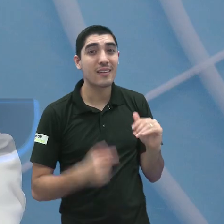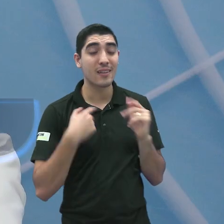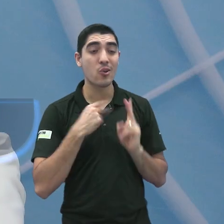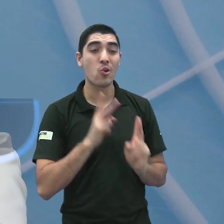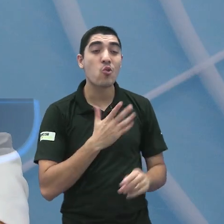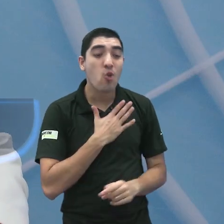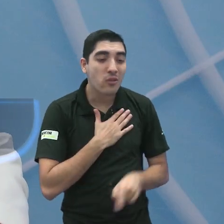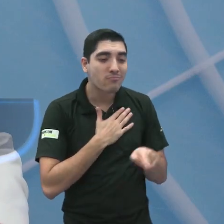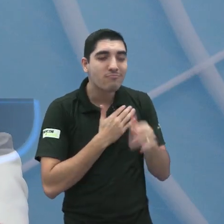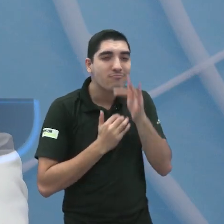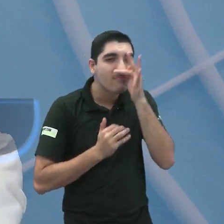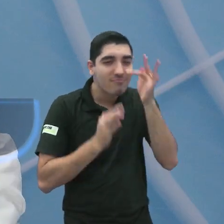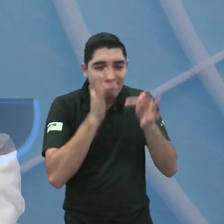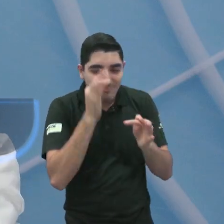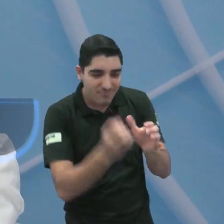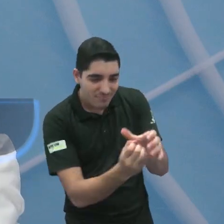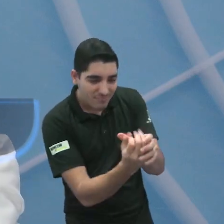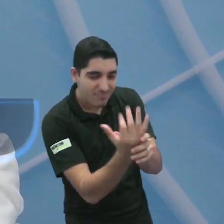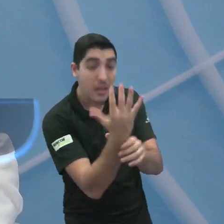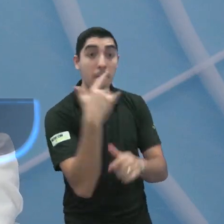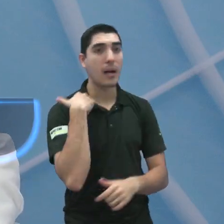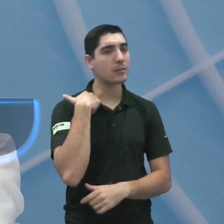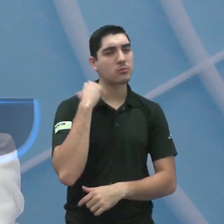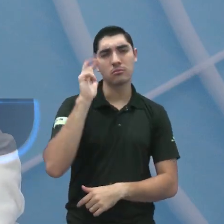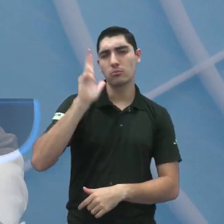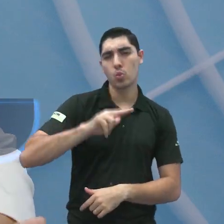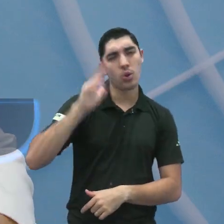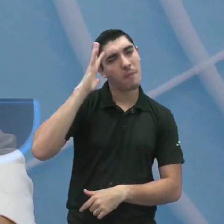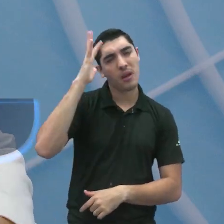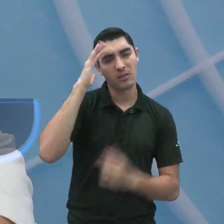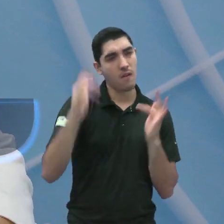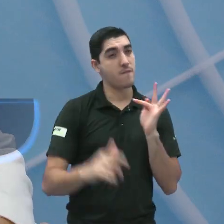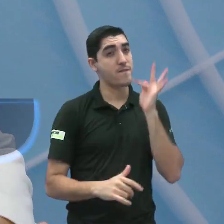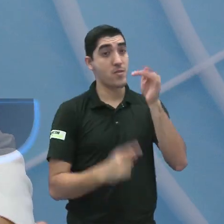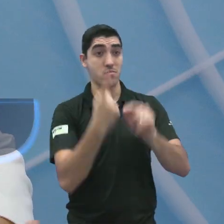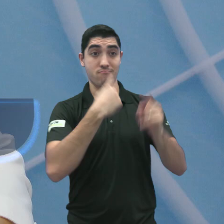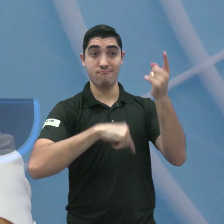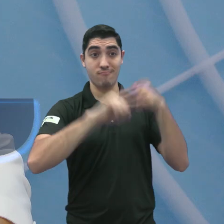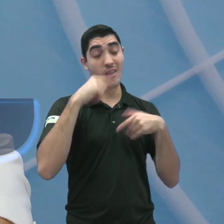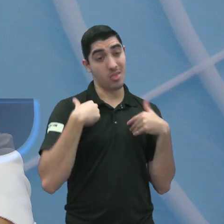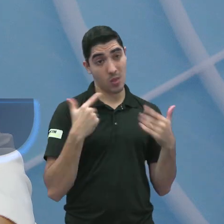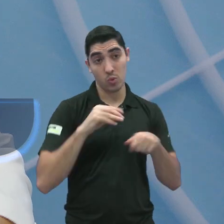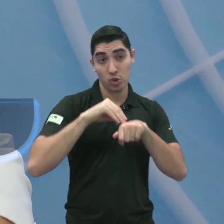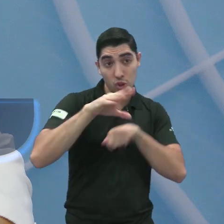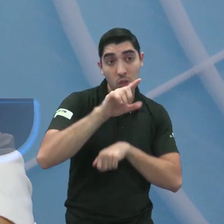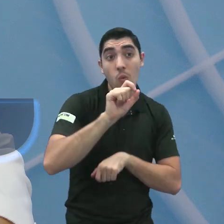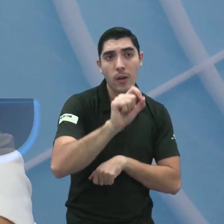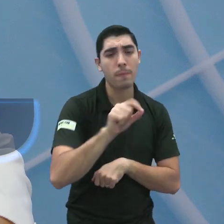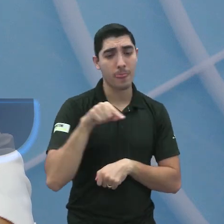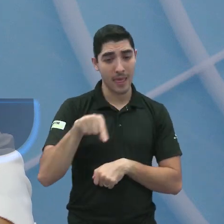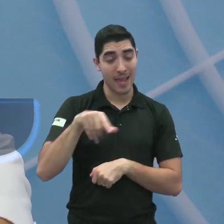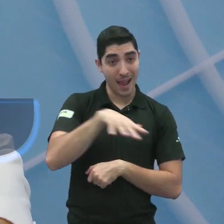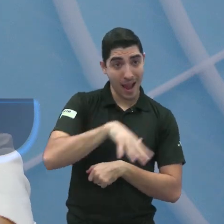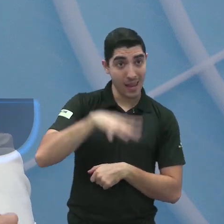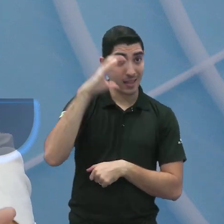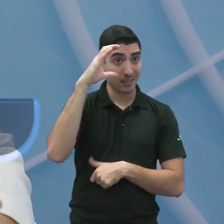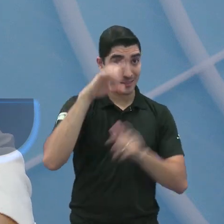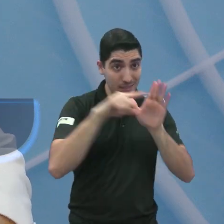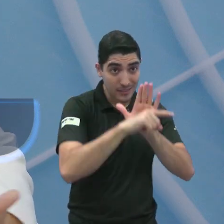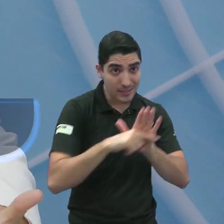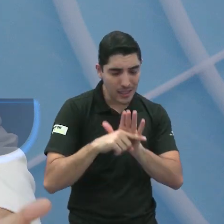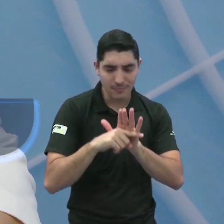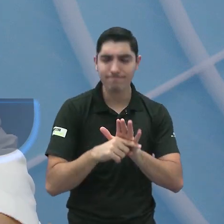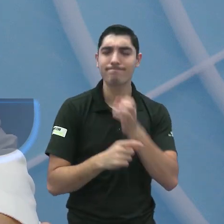plantas, mas eu nunca imaginava que eu pudesse chegar tão longe. Então, o que eu posso dizer é que a ciência, ela vale a pena, sim, vale a